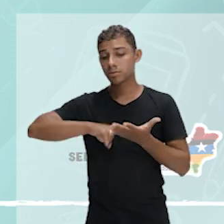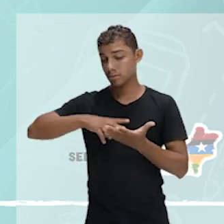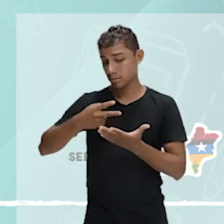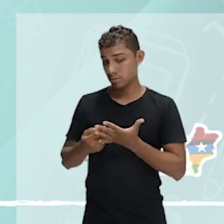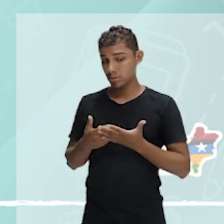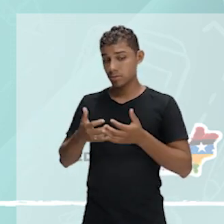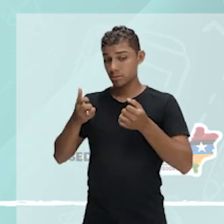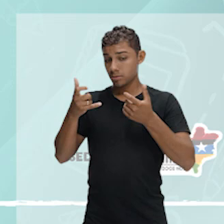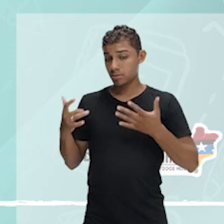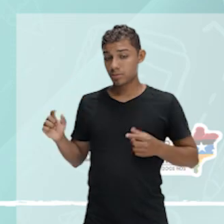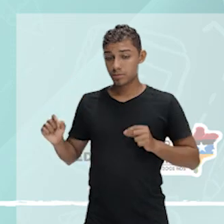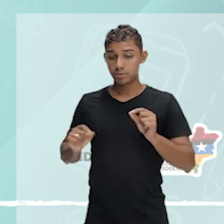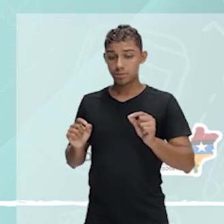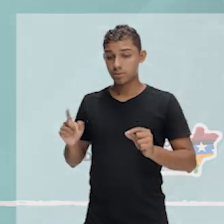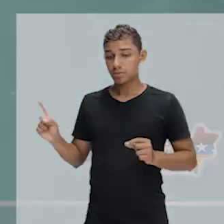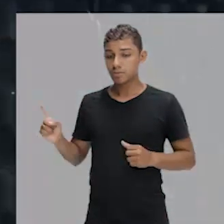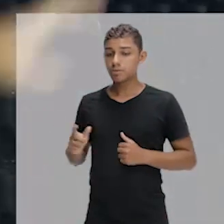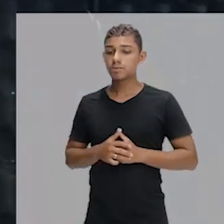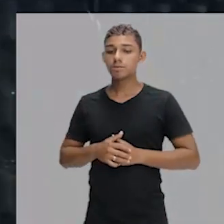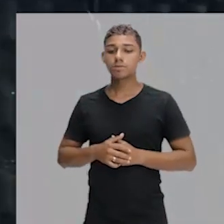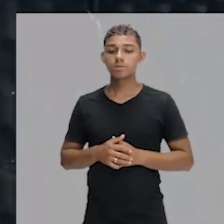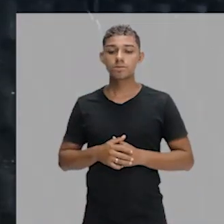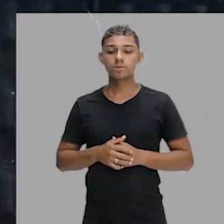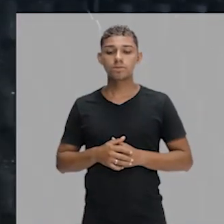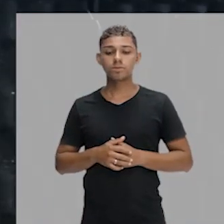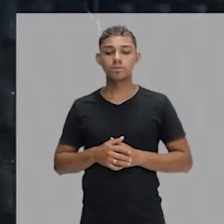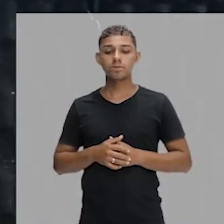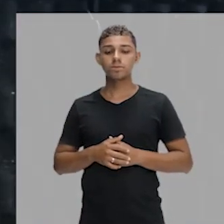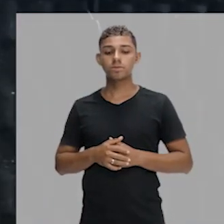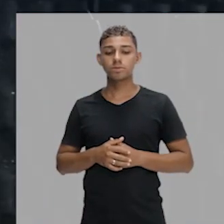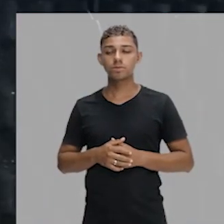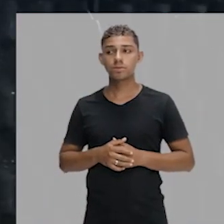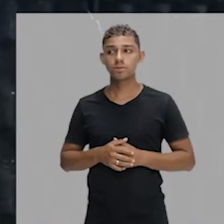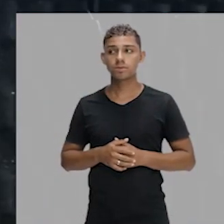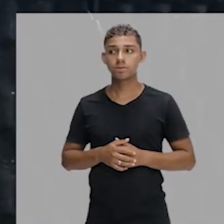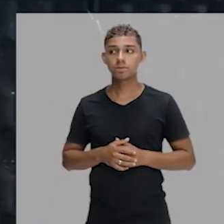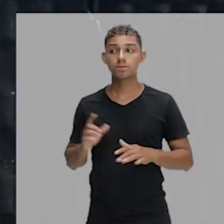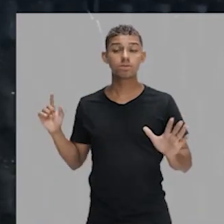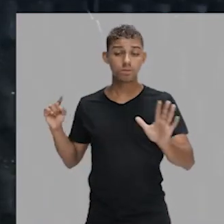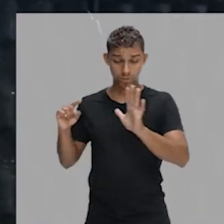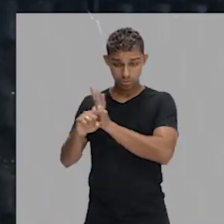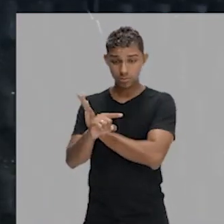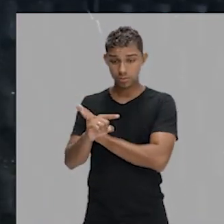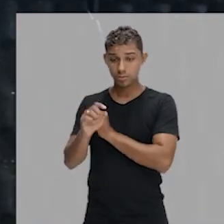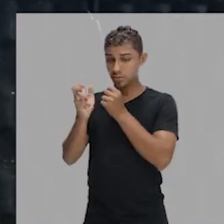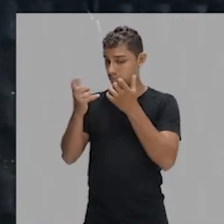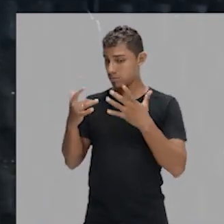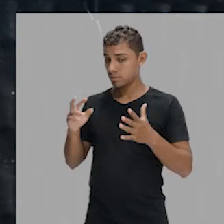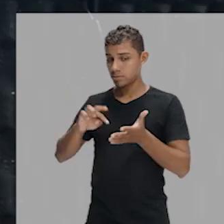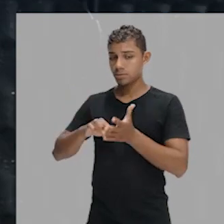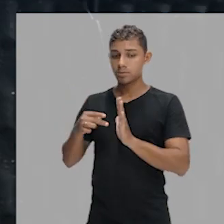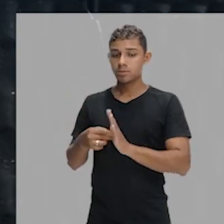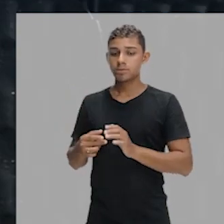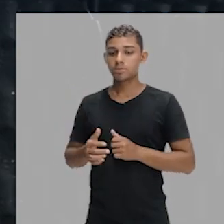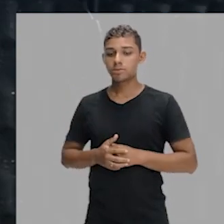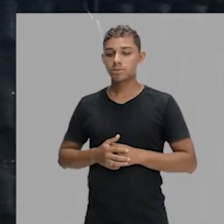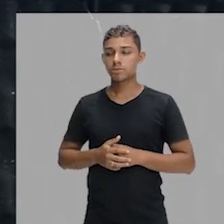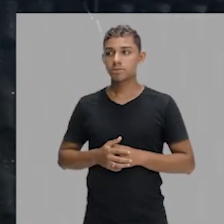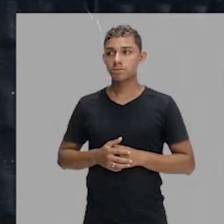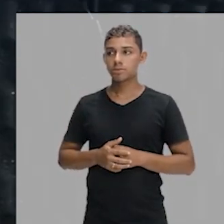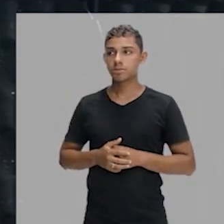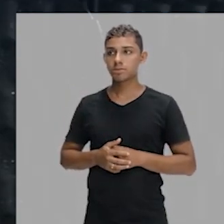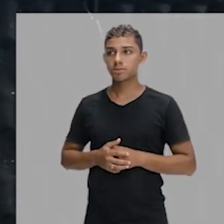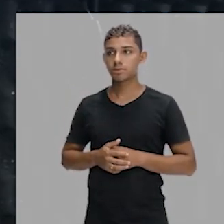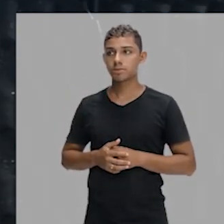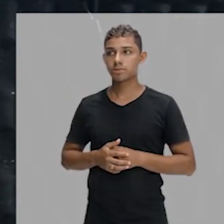weekdays. And you? You study on weekends. Então, aqui eu tenho uma pergunta, tá? Começando de trás para frente.